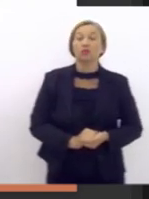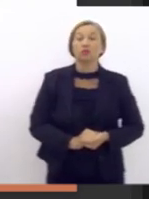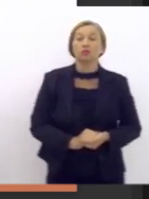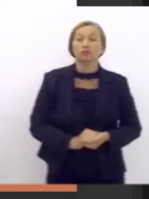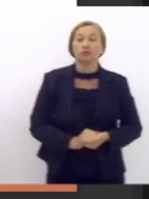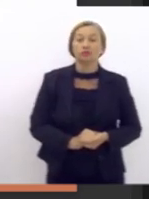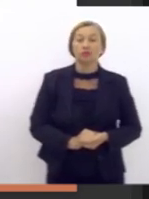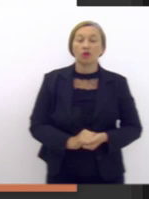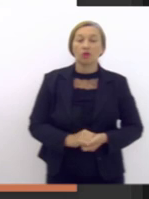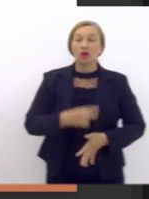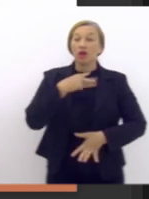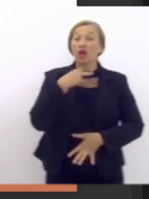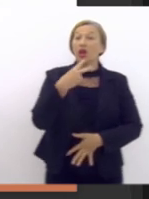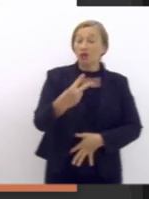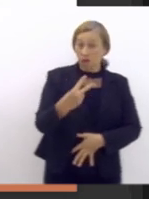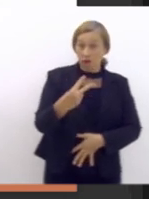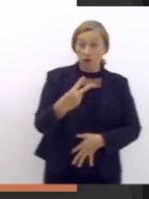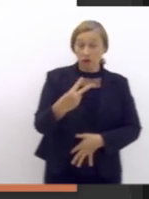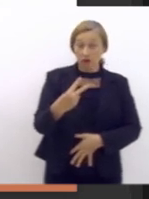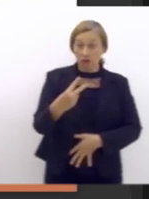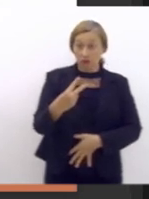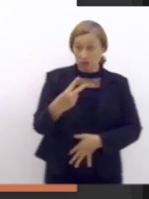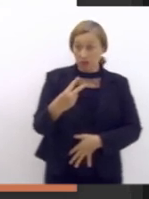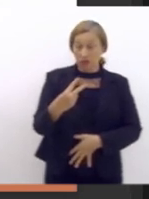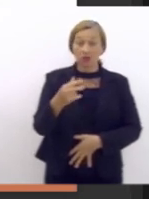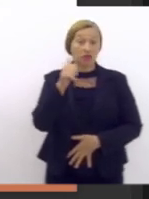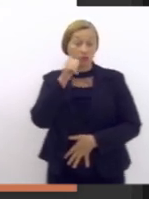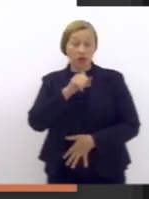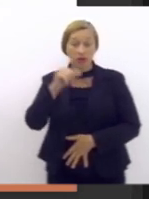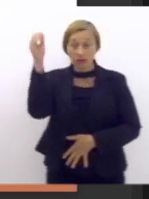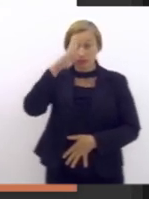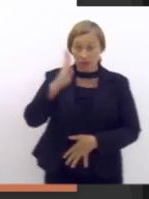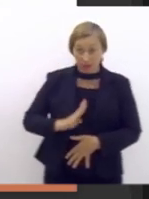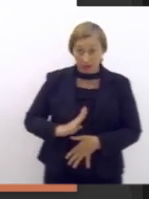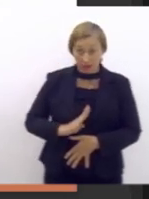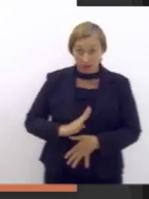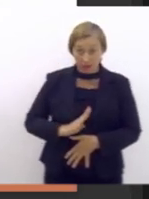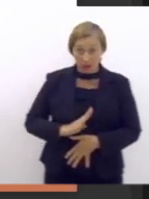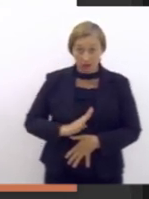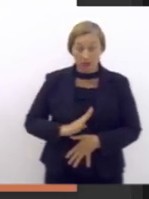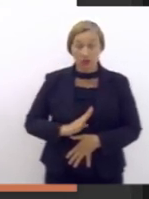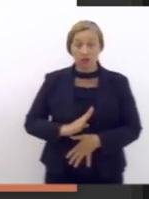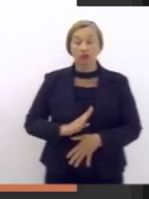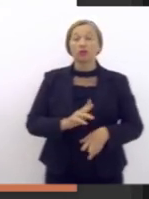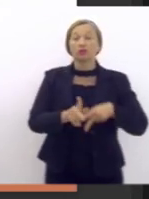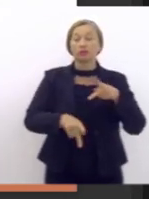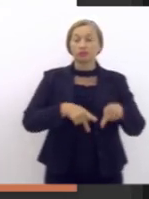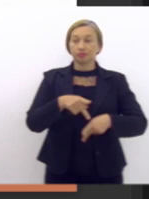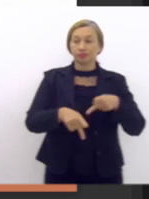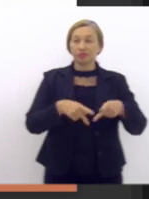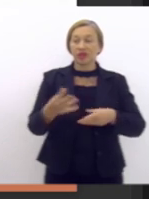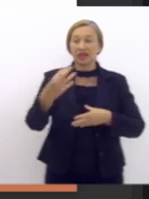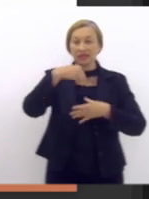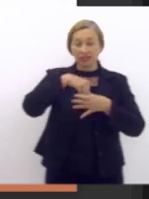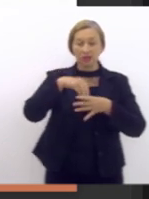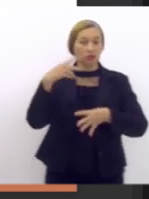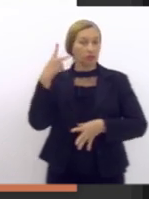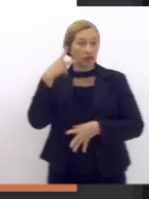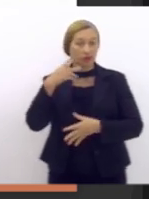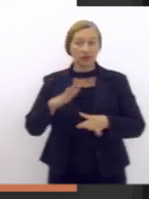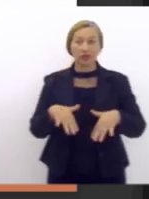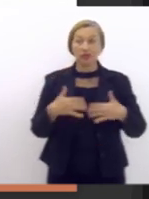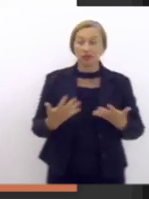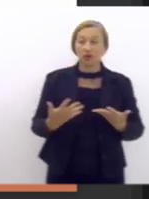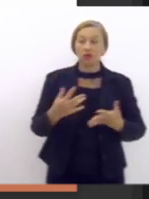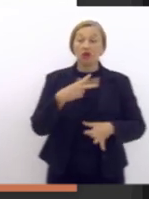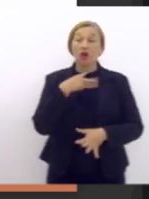uma voz pelas mulheres brasileiras, as mulheres da população brasileira dentro do parlamento. Então, é